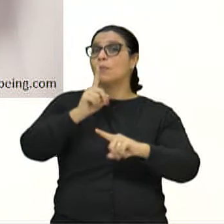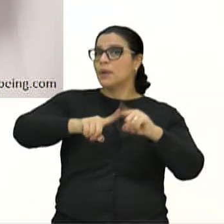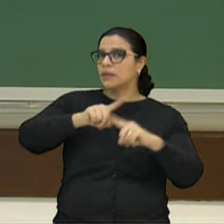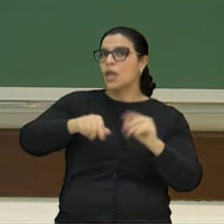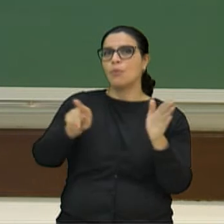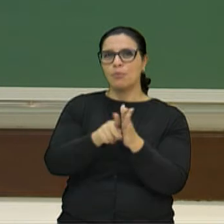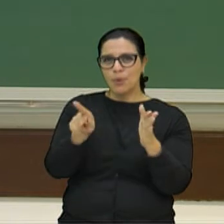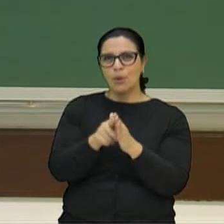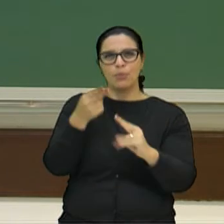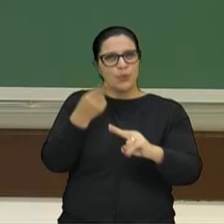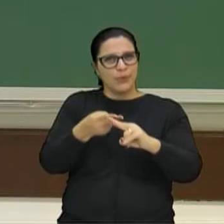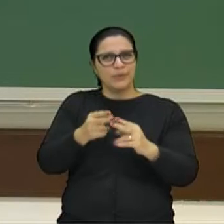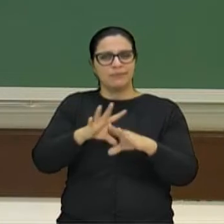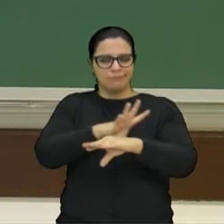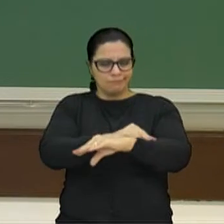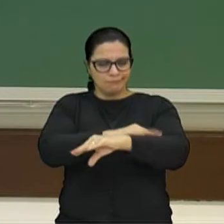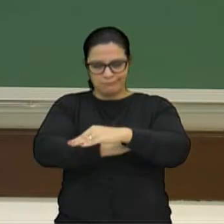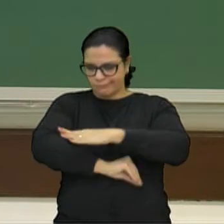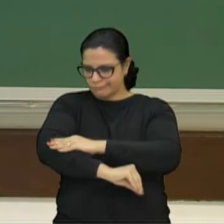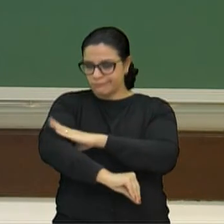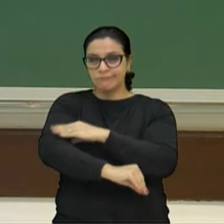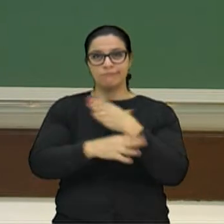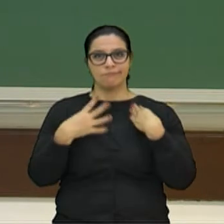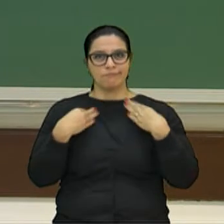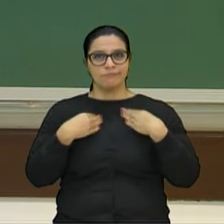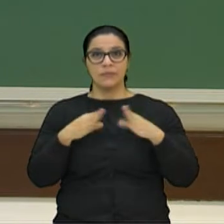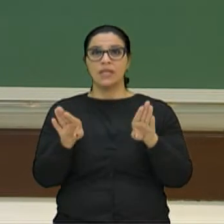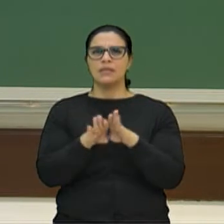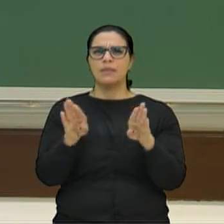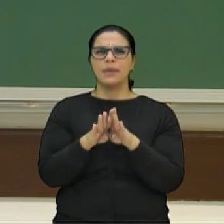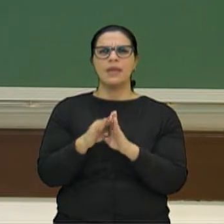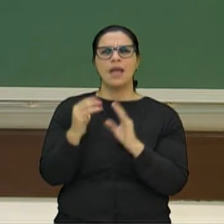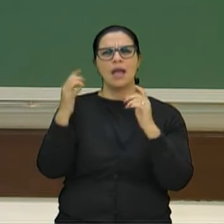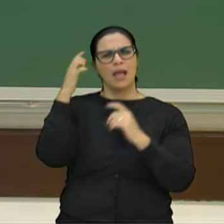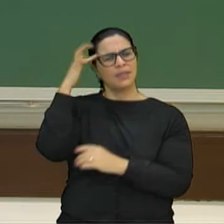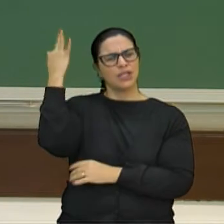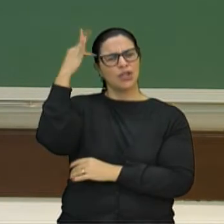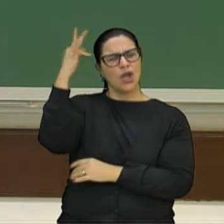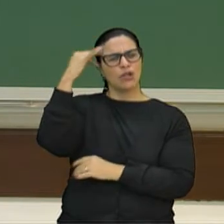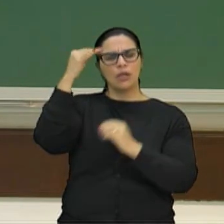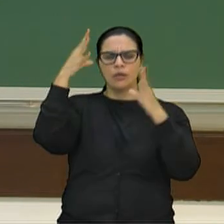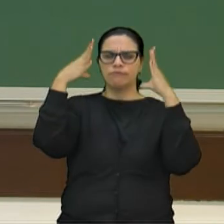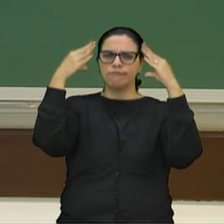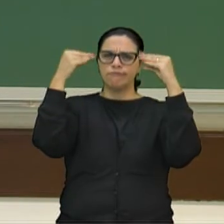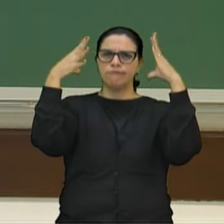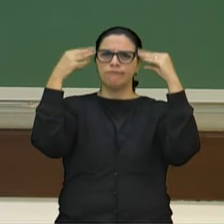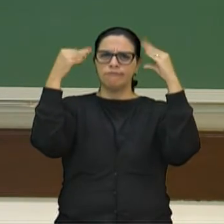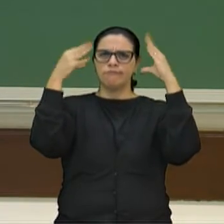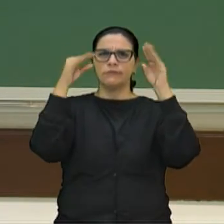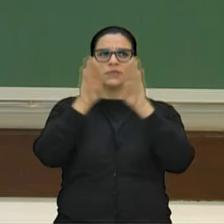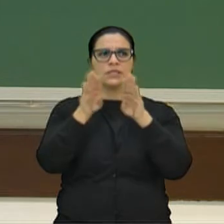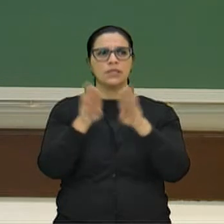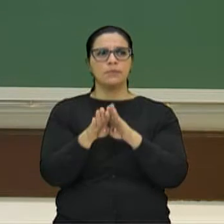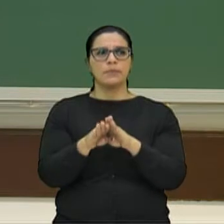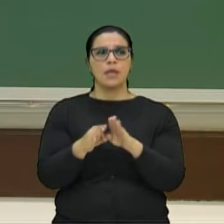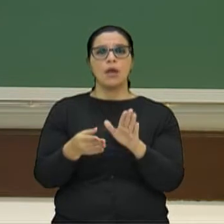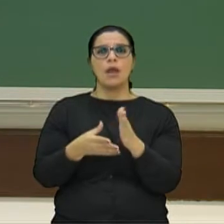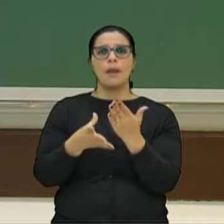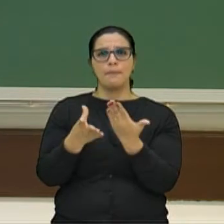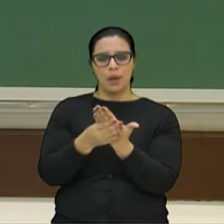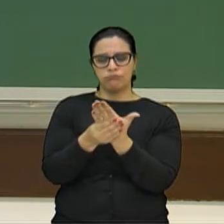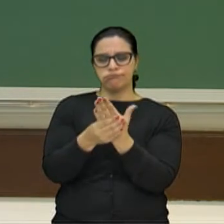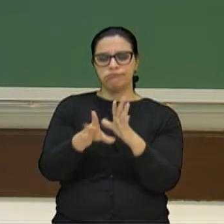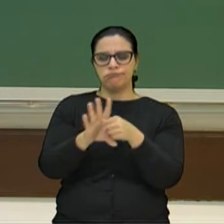Então a automassagem nada mais é, estou com dor de cabeça, vou massagear minha cabeça, vou massagear